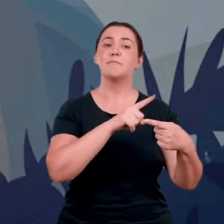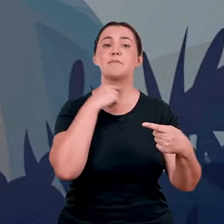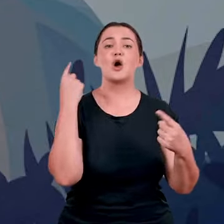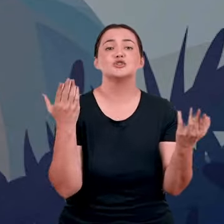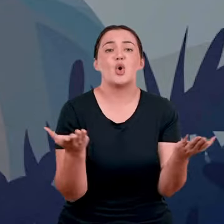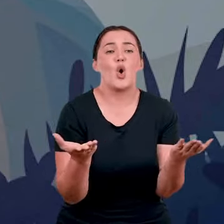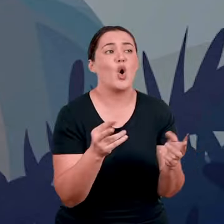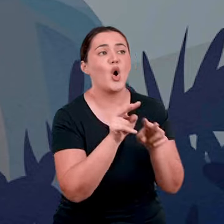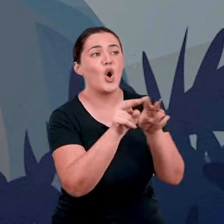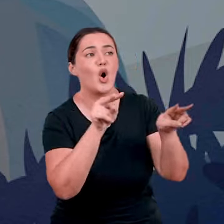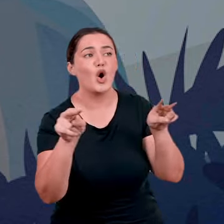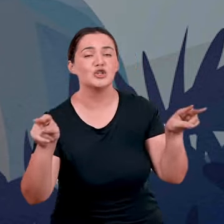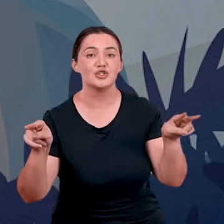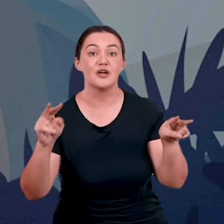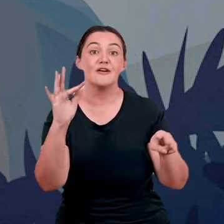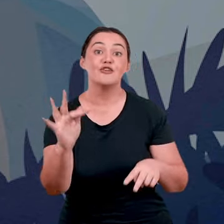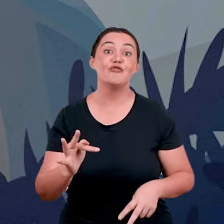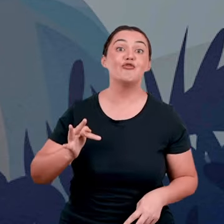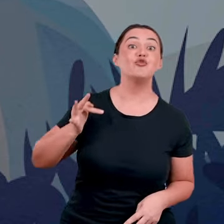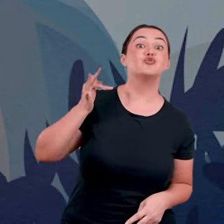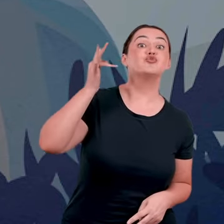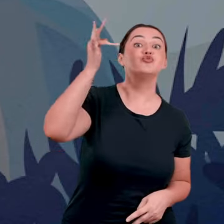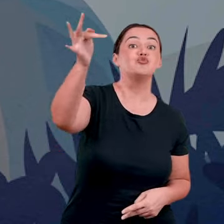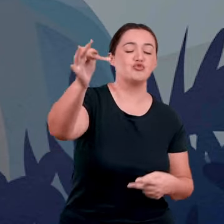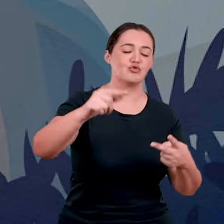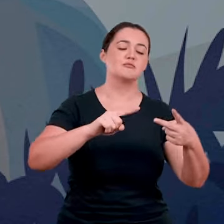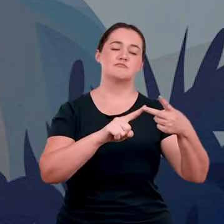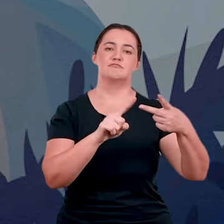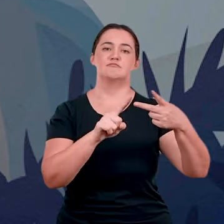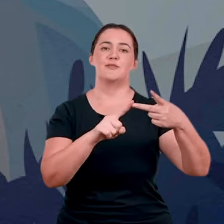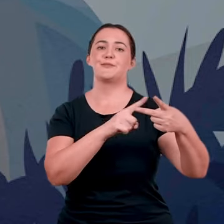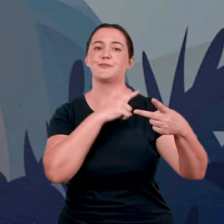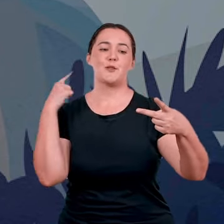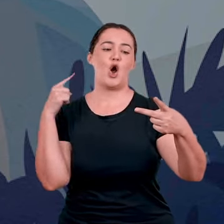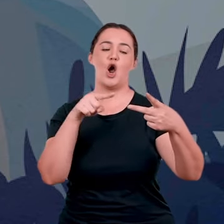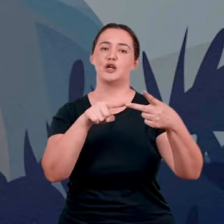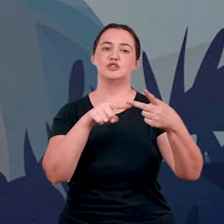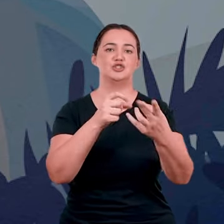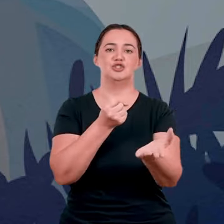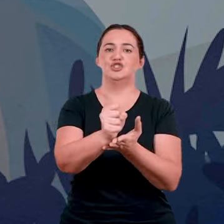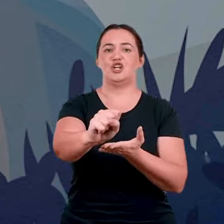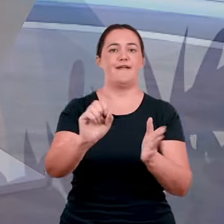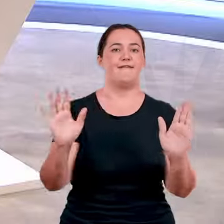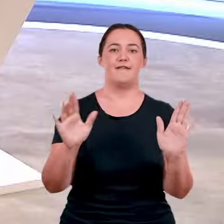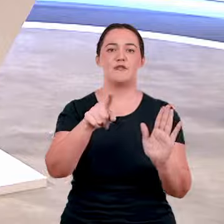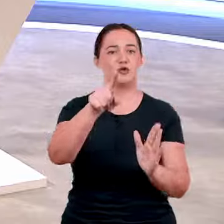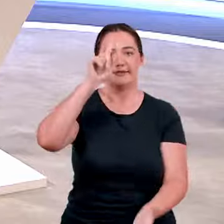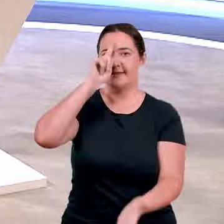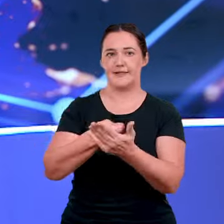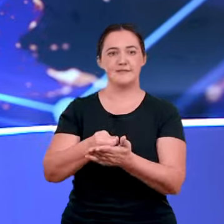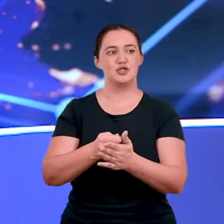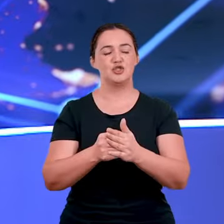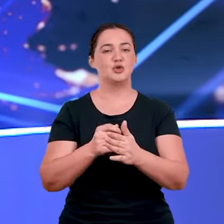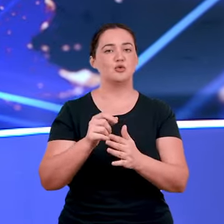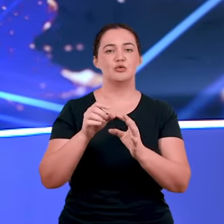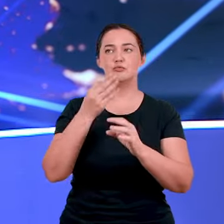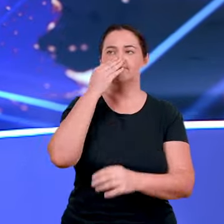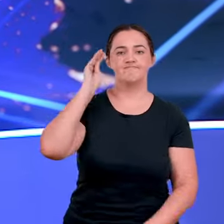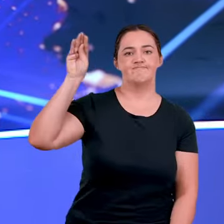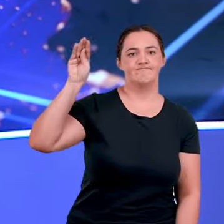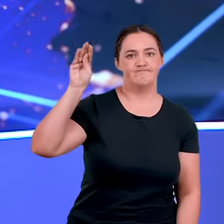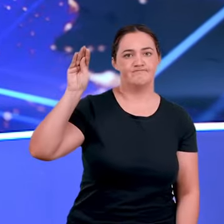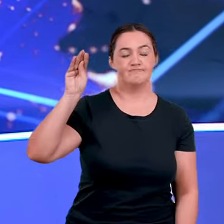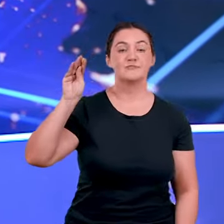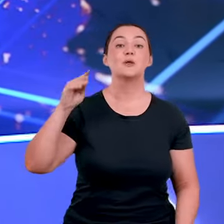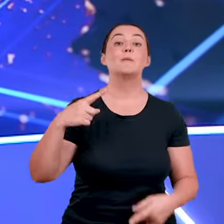que significa eterna. Para esta segunda morte, não há solução. Jesus Cristo